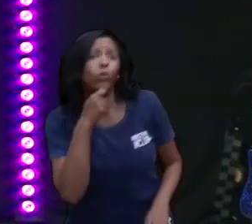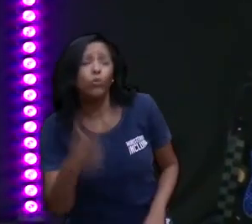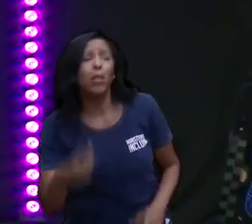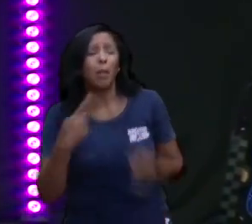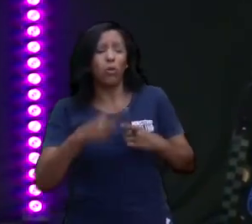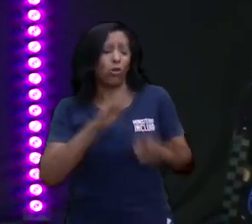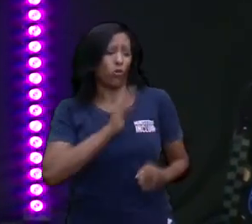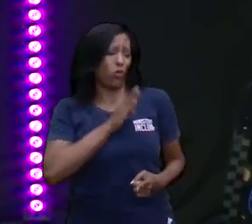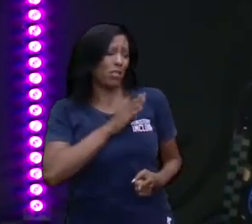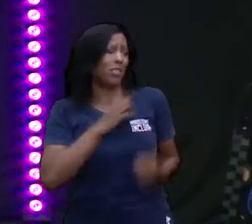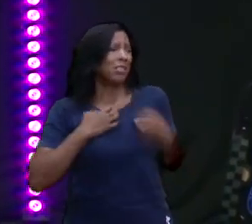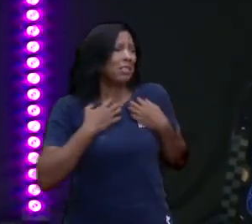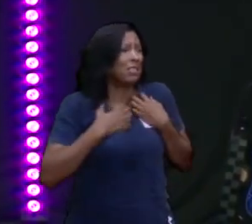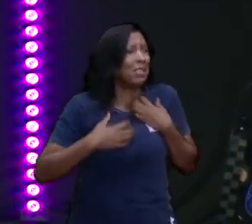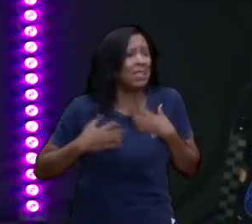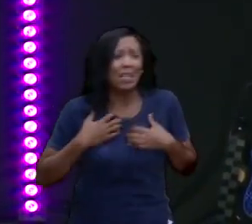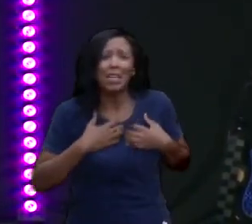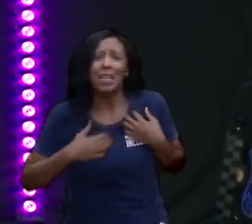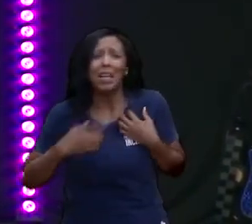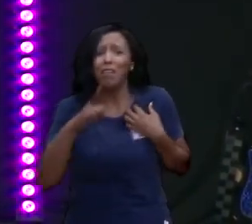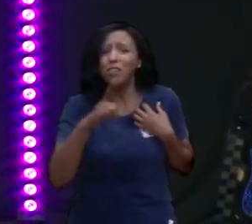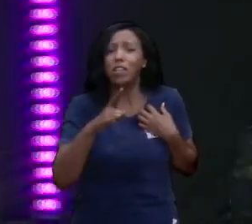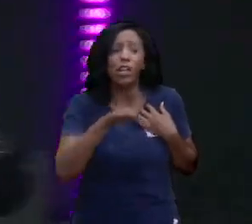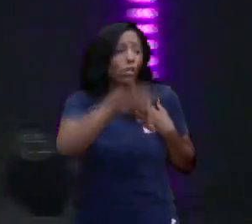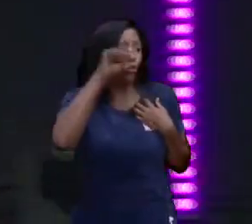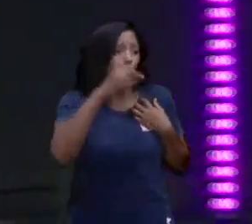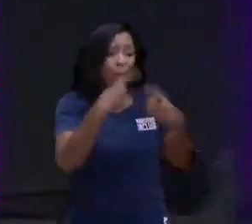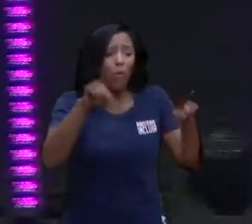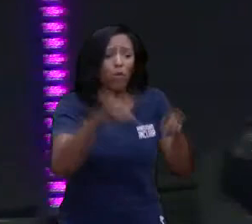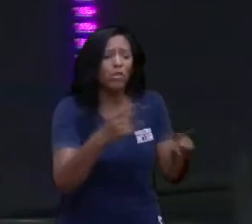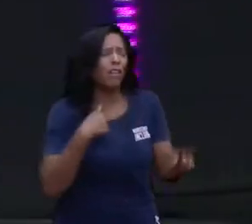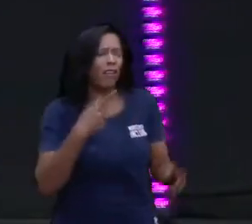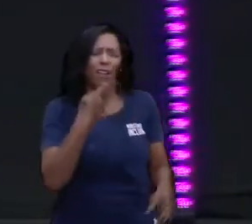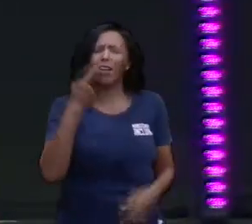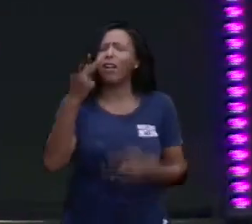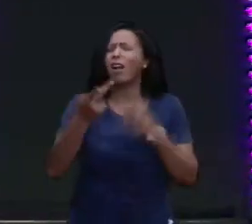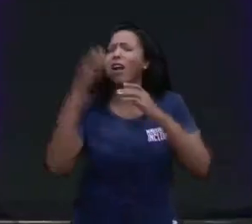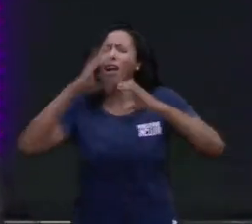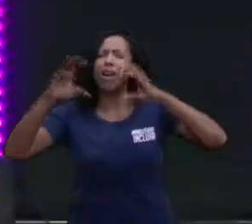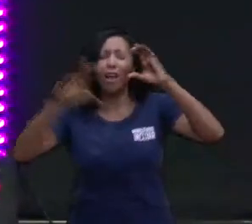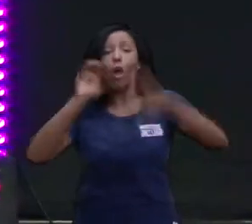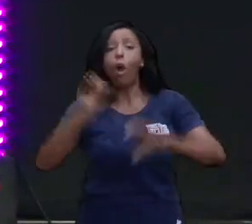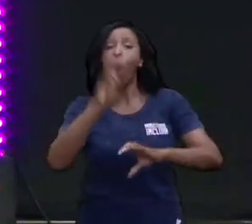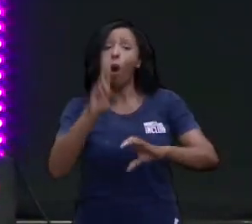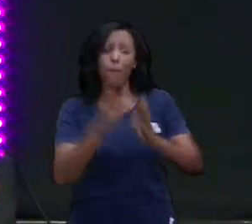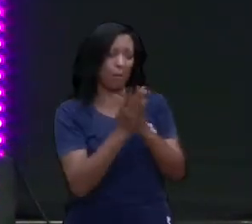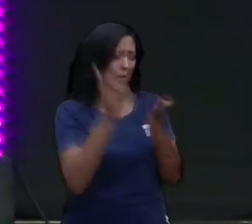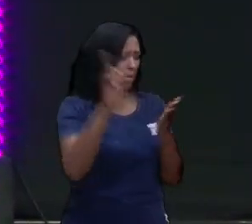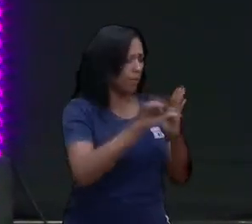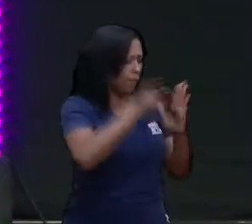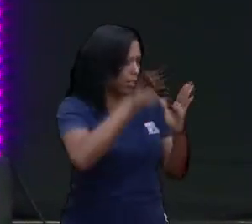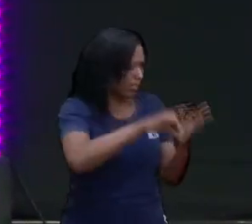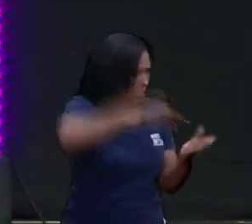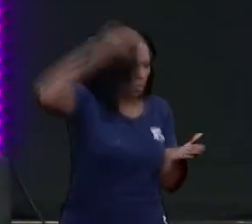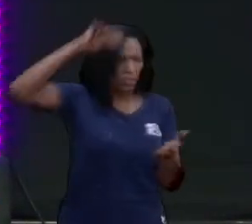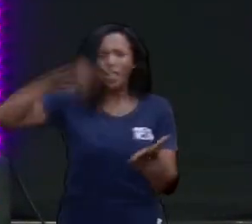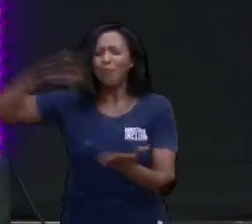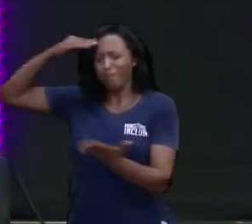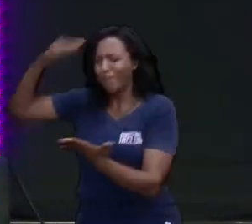e você pega uma canção e você fala isso aí ou então você pega o texto bíblico e você nem fala eu creio nisso eu creio